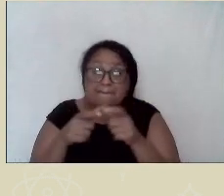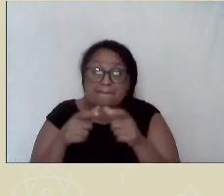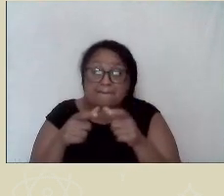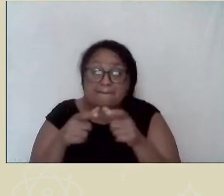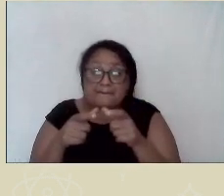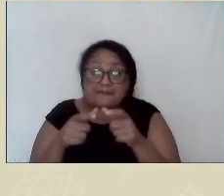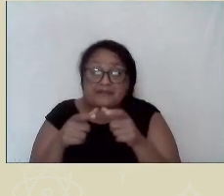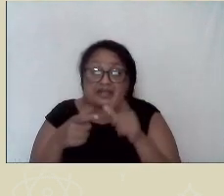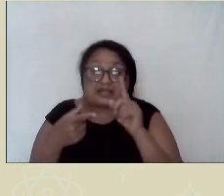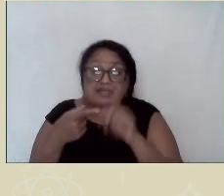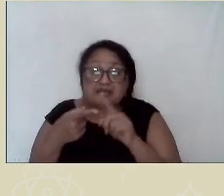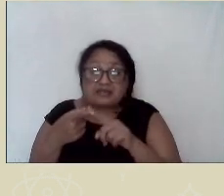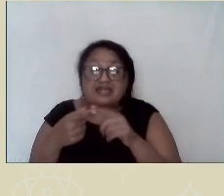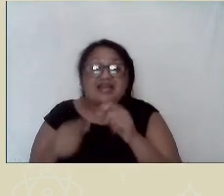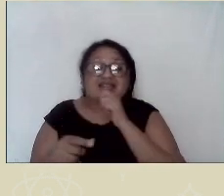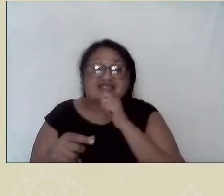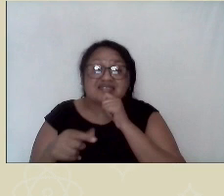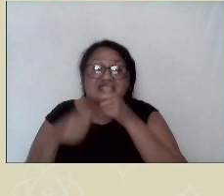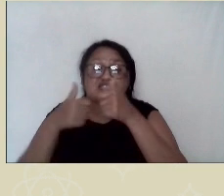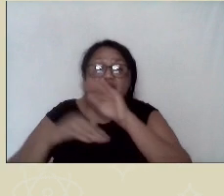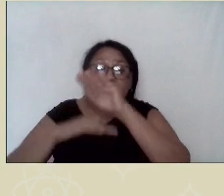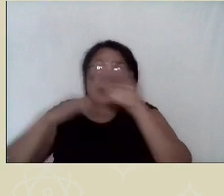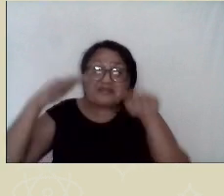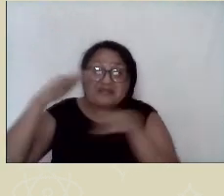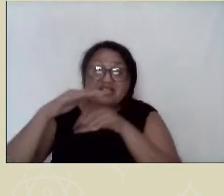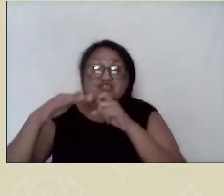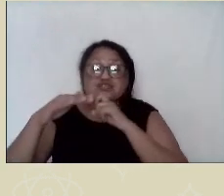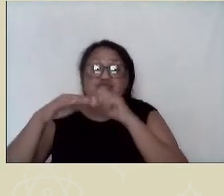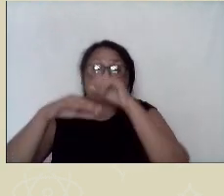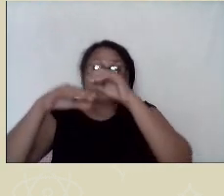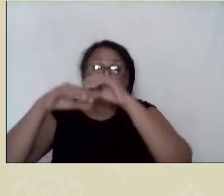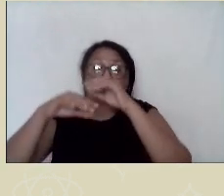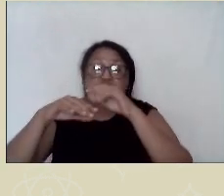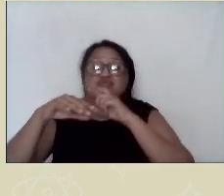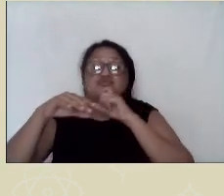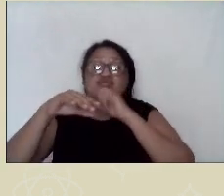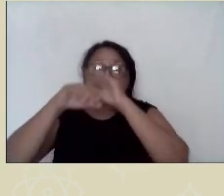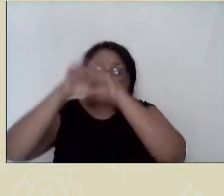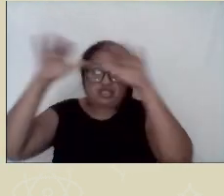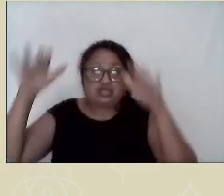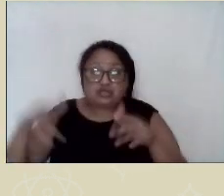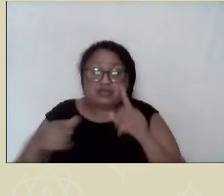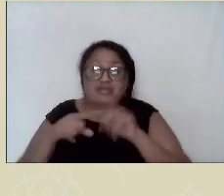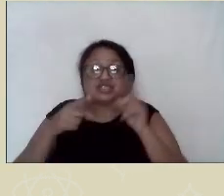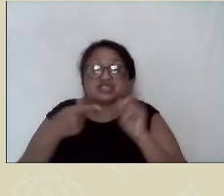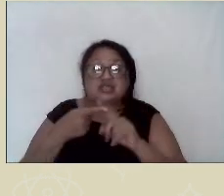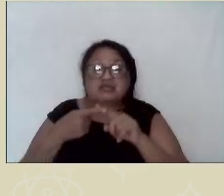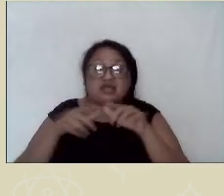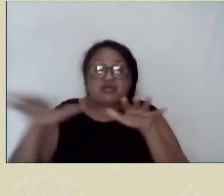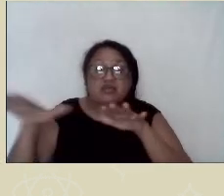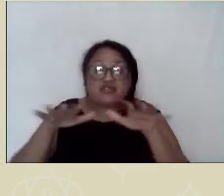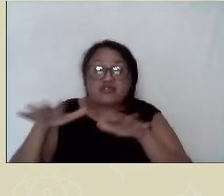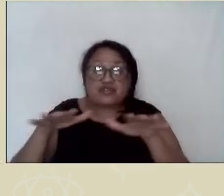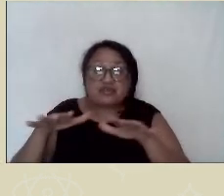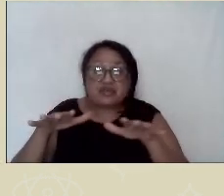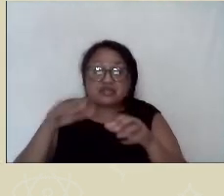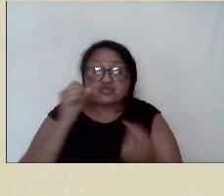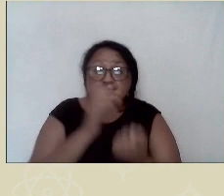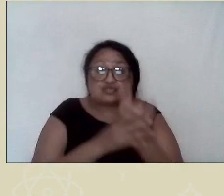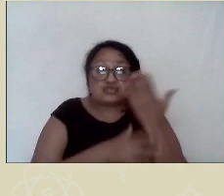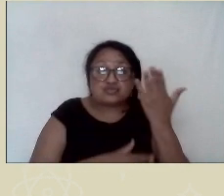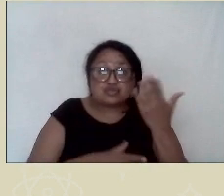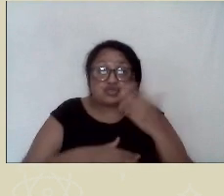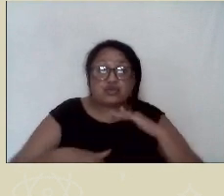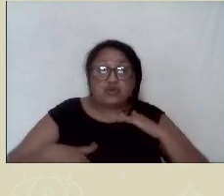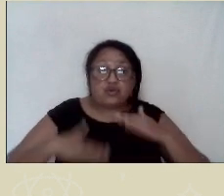estão sob o gelo d não só o desgelo mas também o movimento dos glaciares causa o aparecimento dos corpos que estão